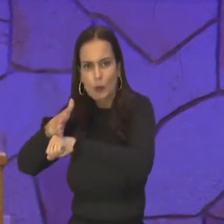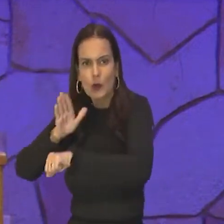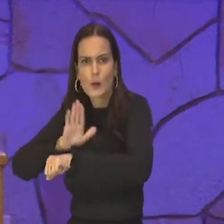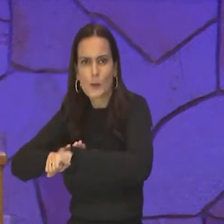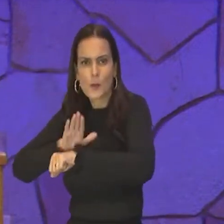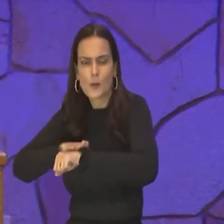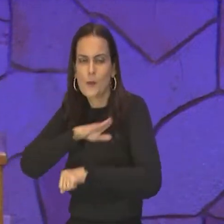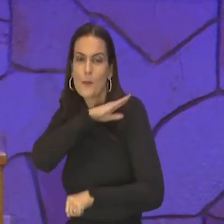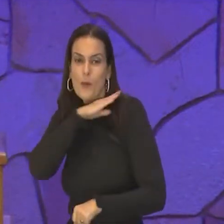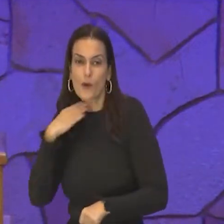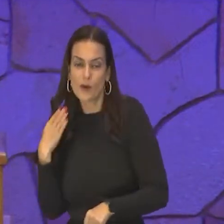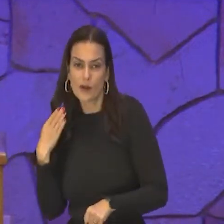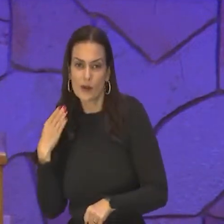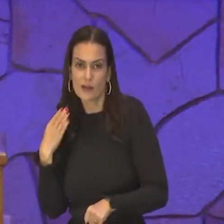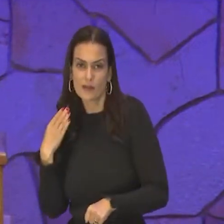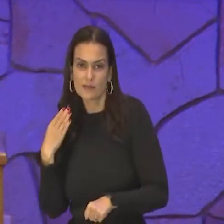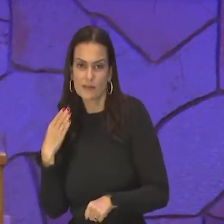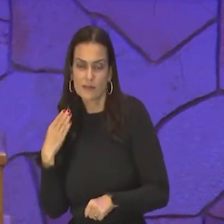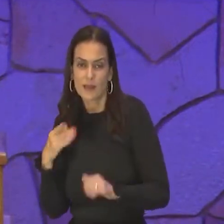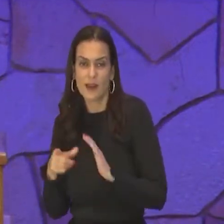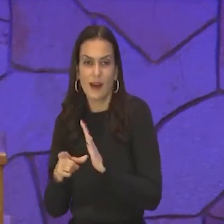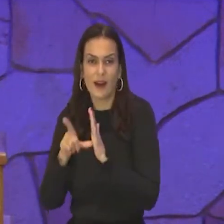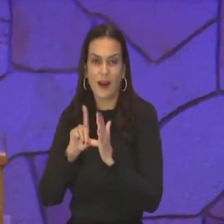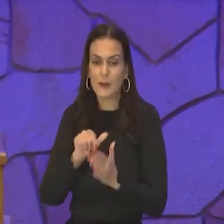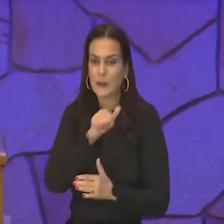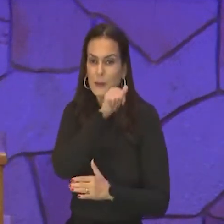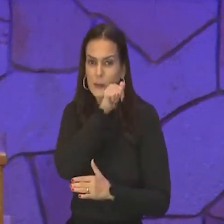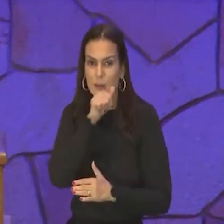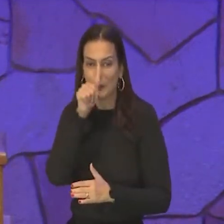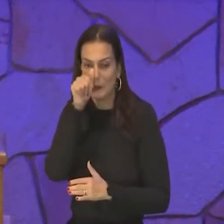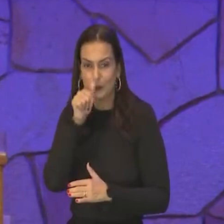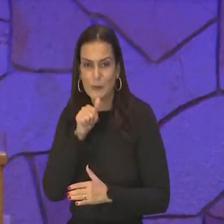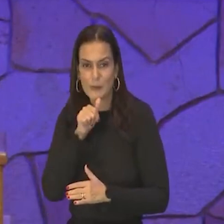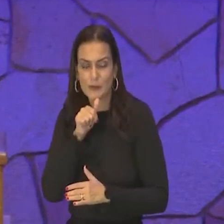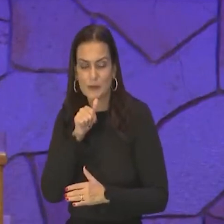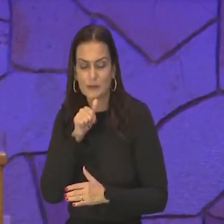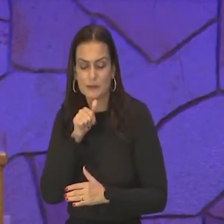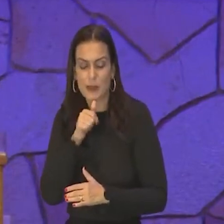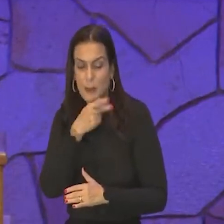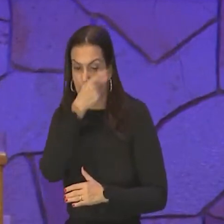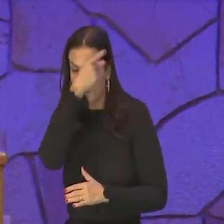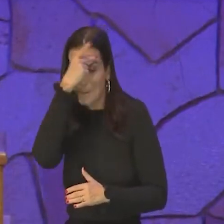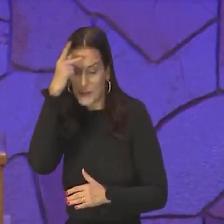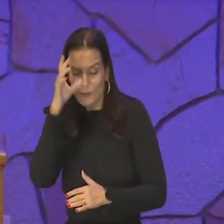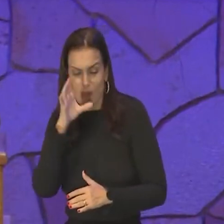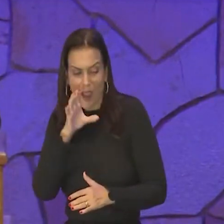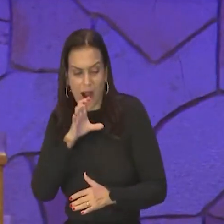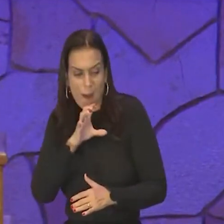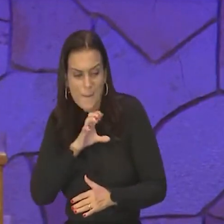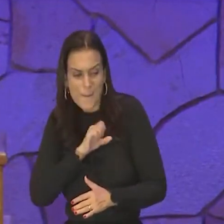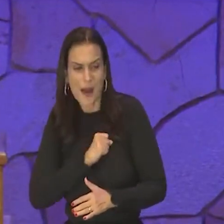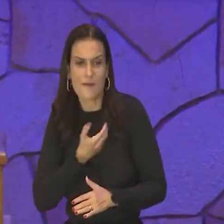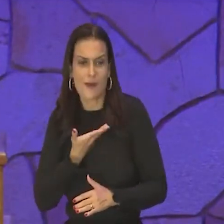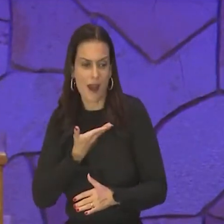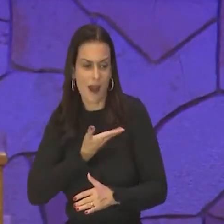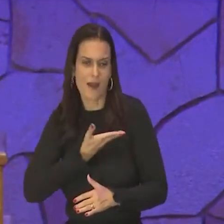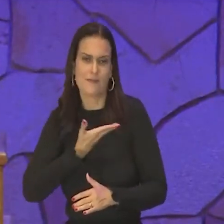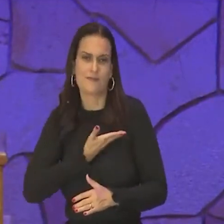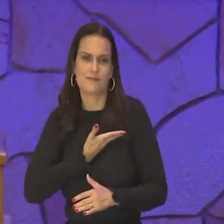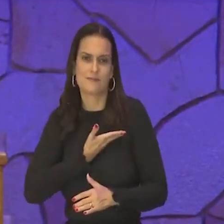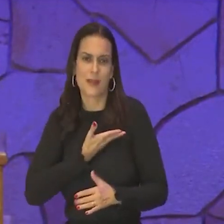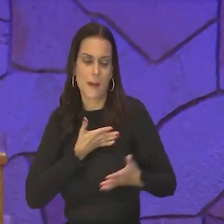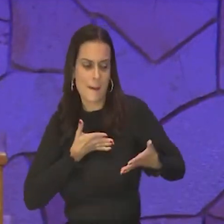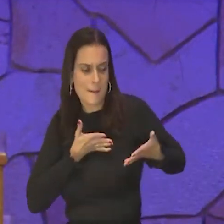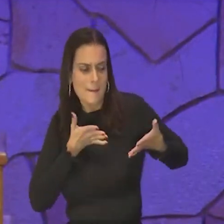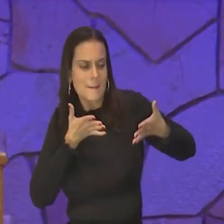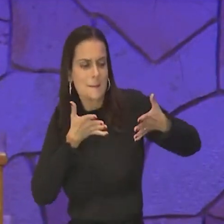sua morte, que antecede o seu calvário, com as pessoas que ele amava, com as pessoas que ele